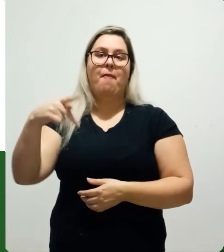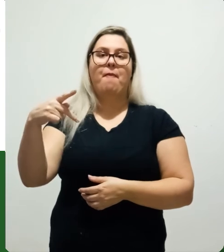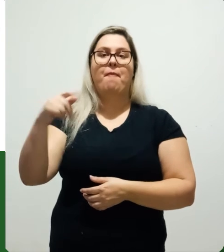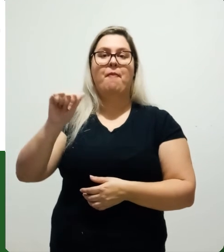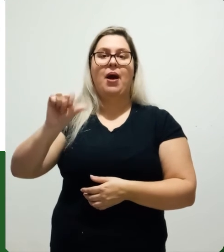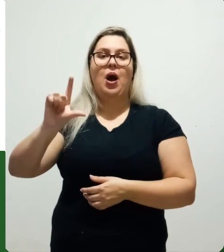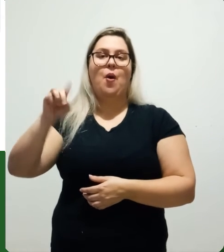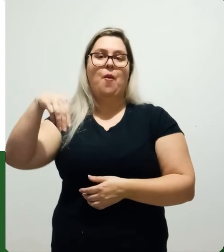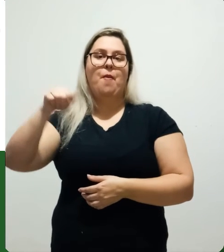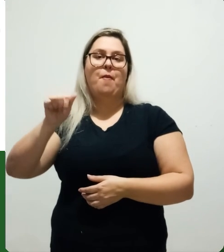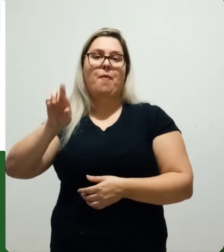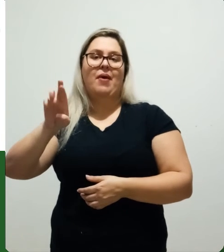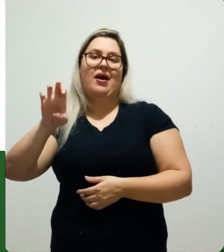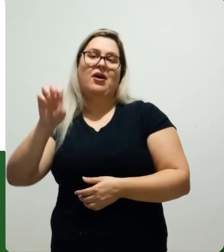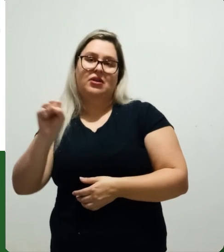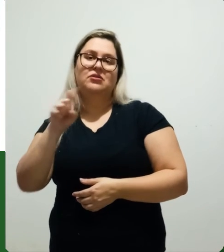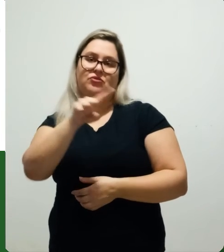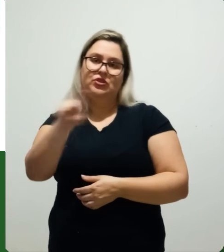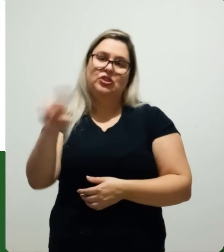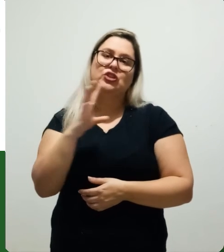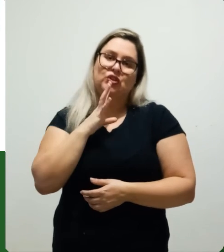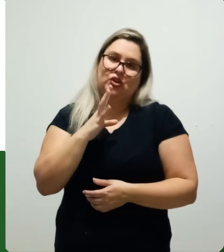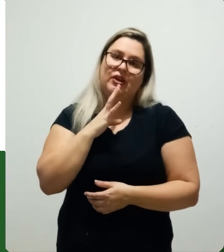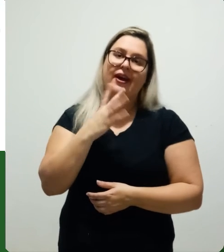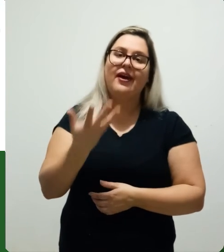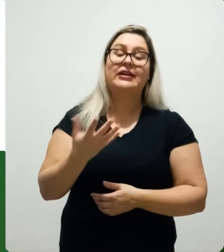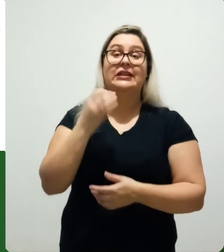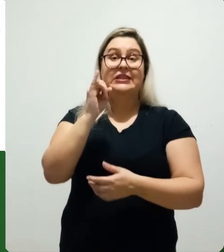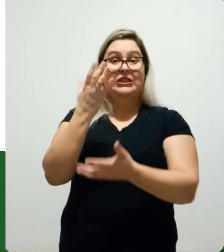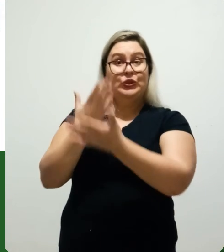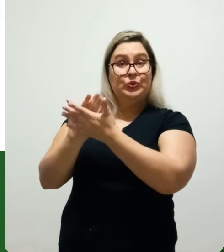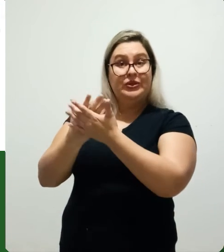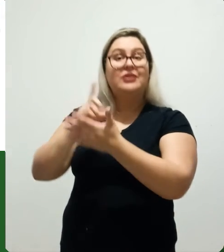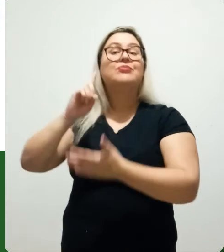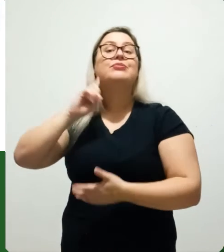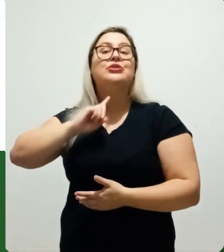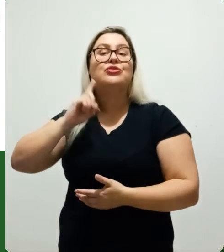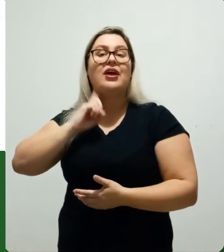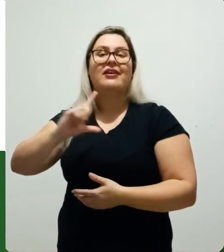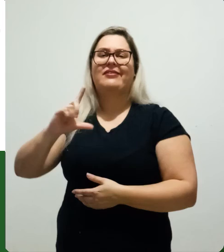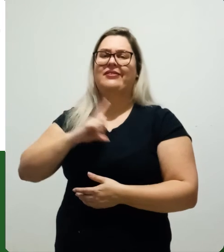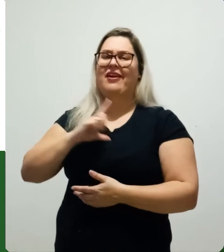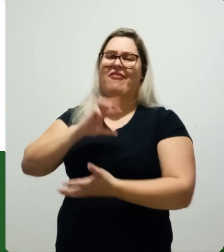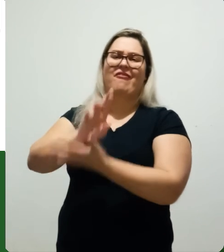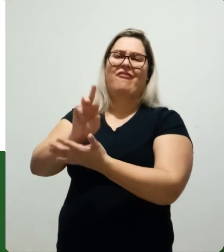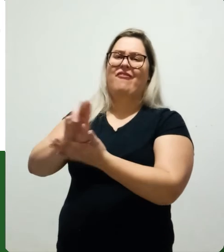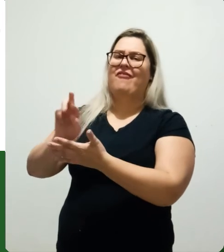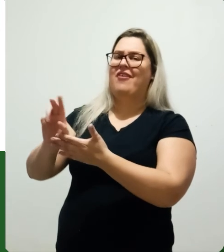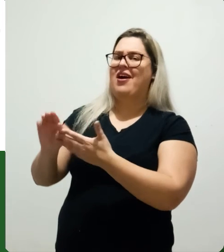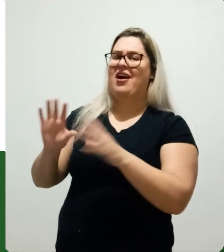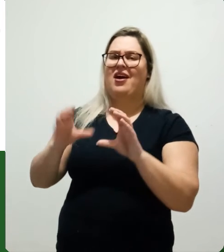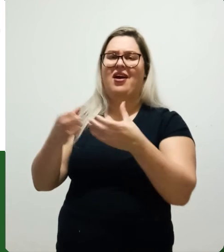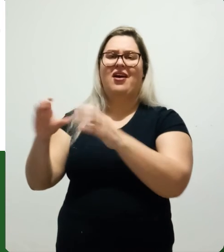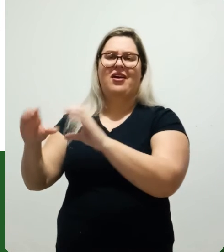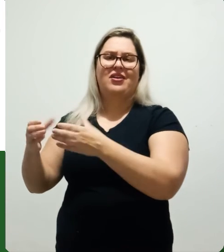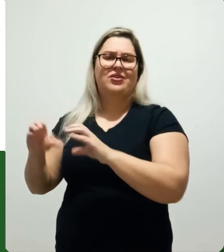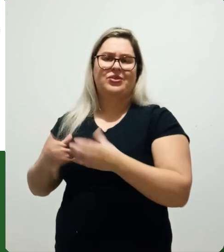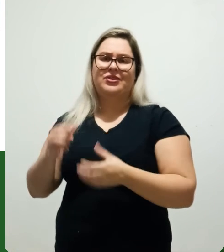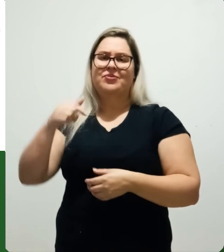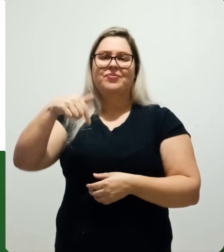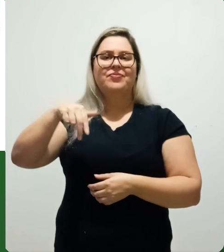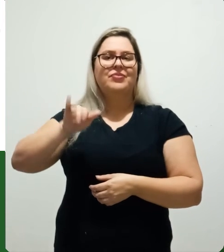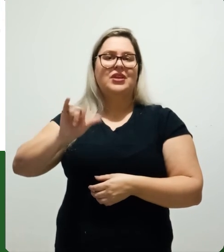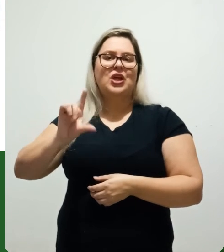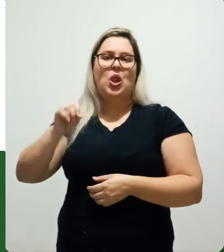durou mais tempo foi o quilombo de Palmares, e que a gente conhece, mas se vocês forem estudar, por exemplo, só em Minas Gerais tem